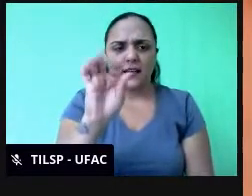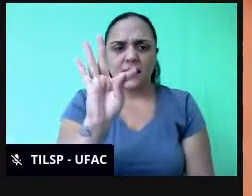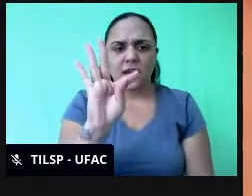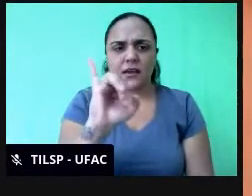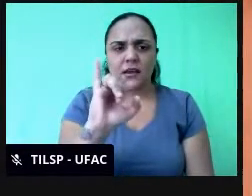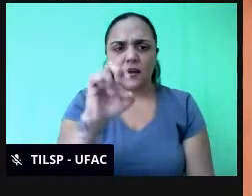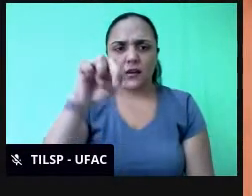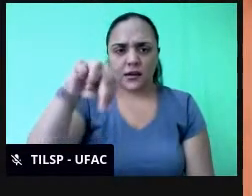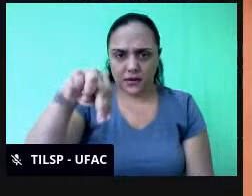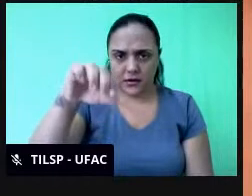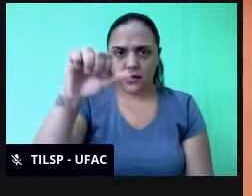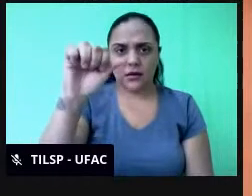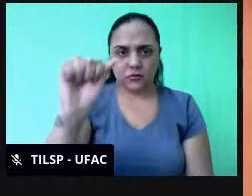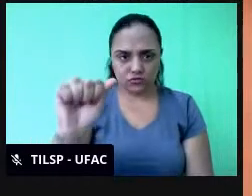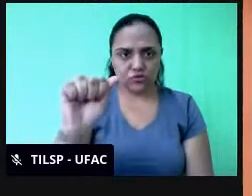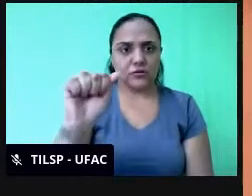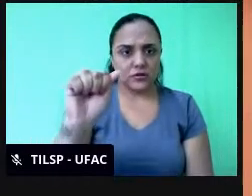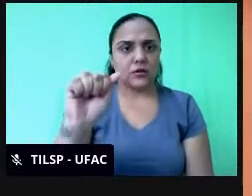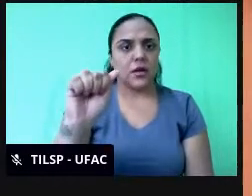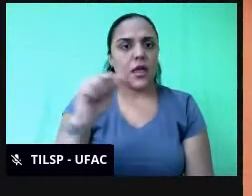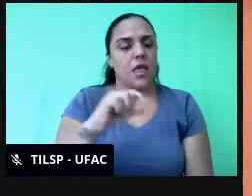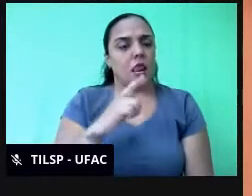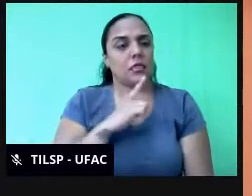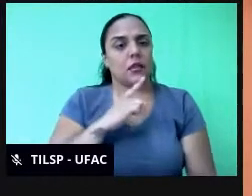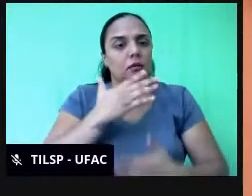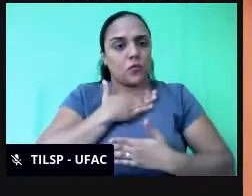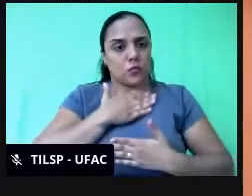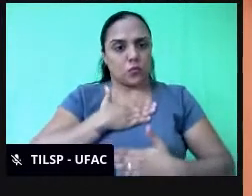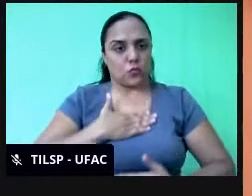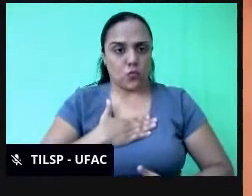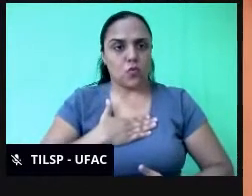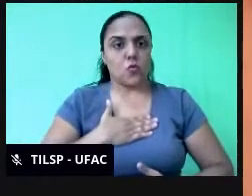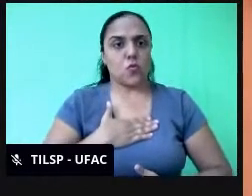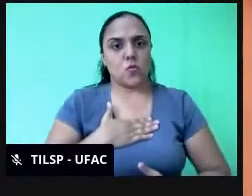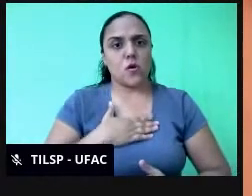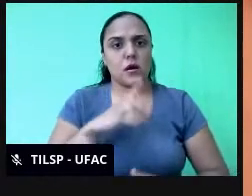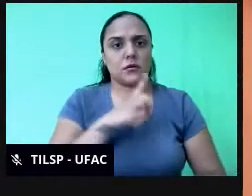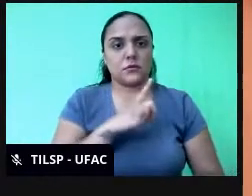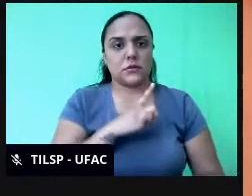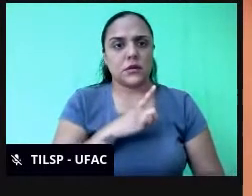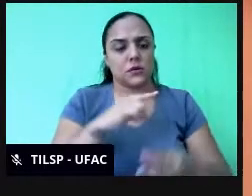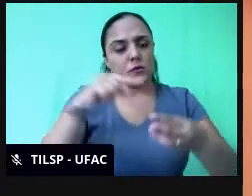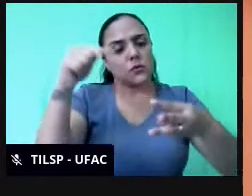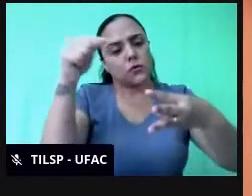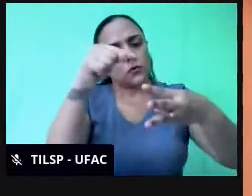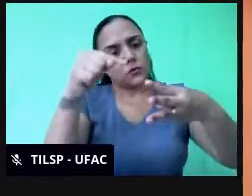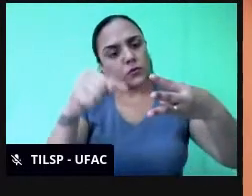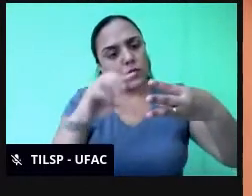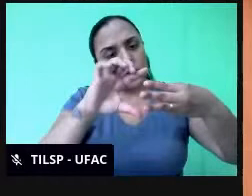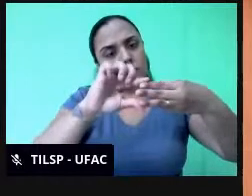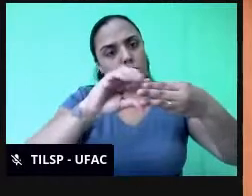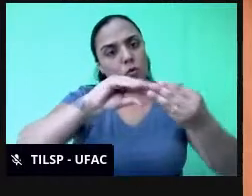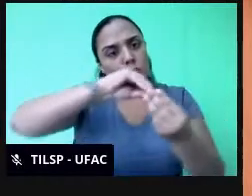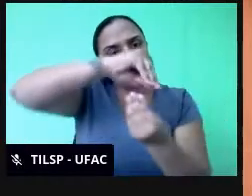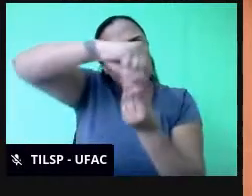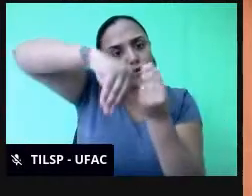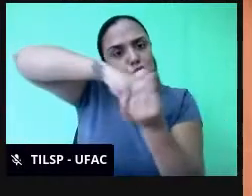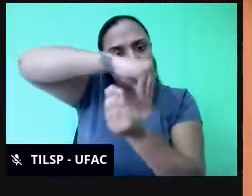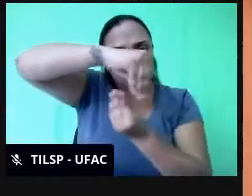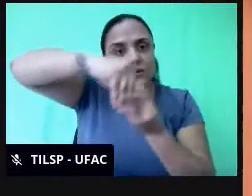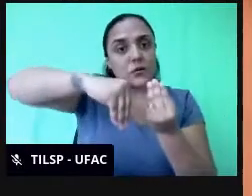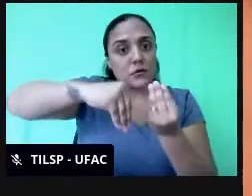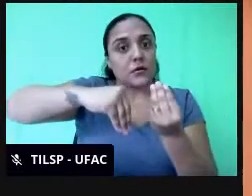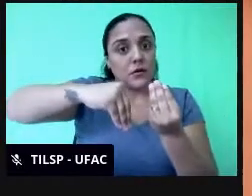nitrogenado, ela é sintetizada pelo nosso organismo a partir de 3 aminoácidos, arginina, glicina e metionina, e